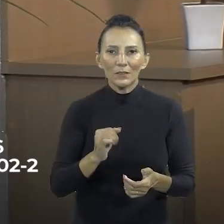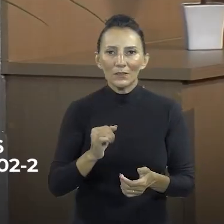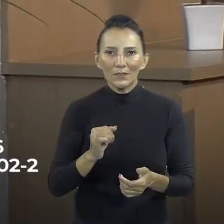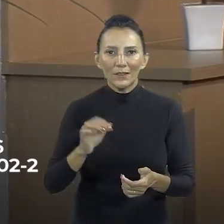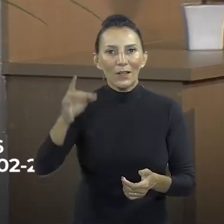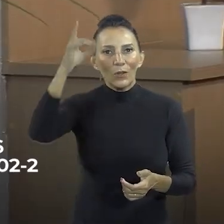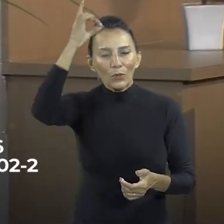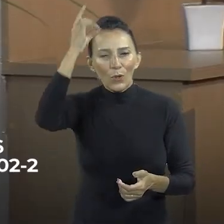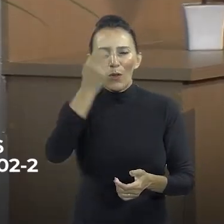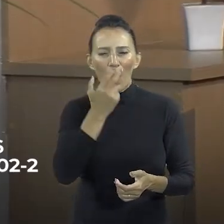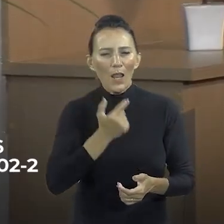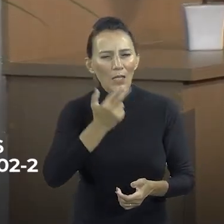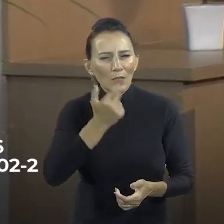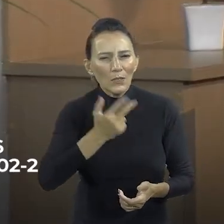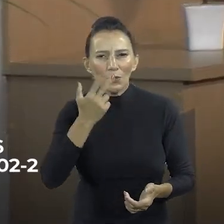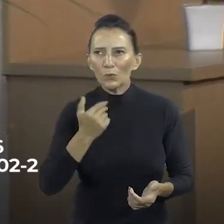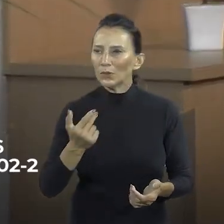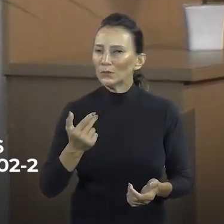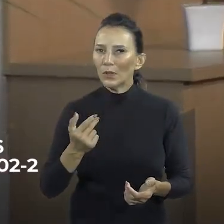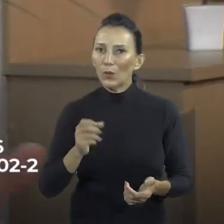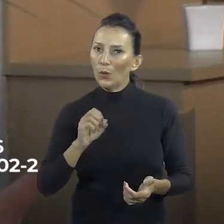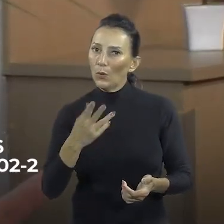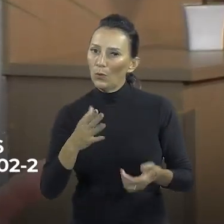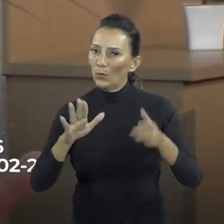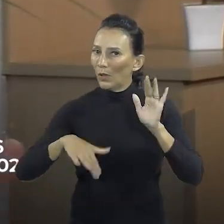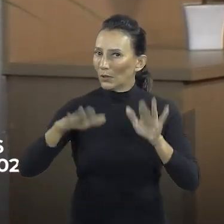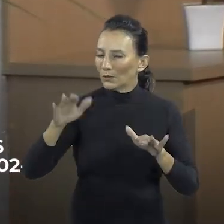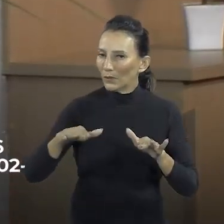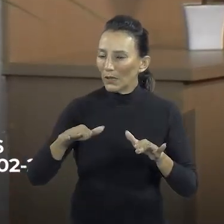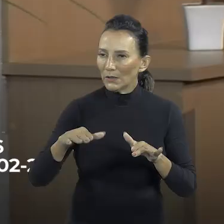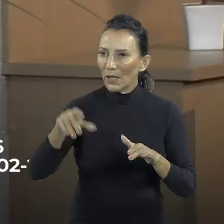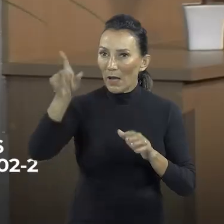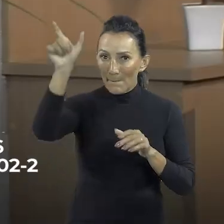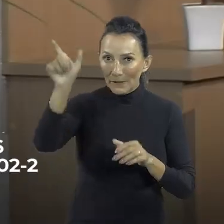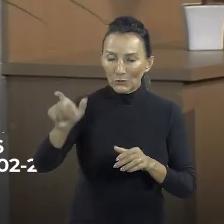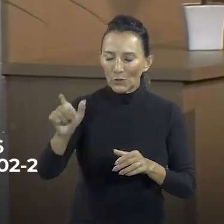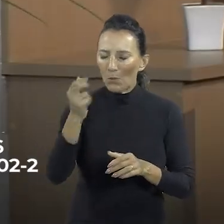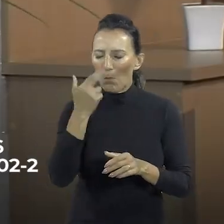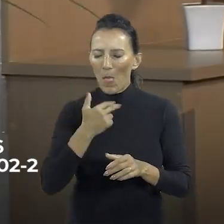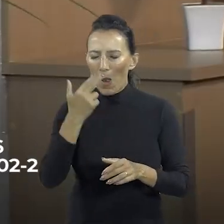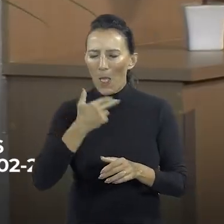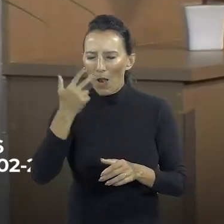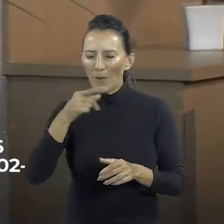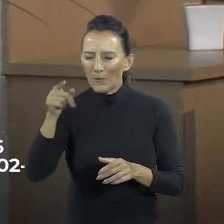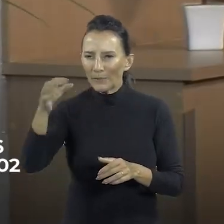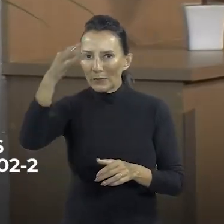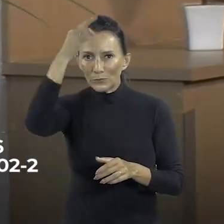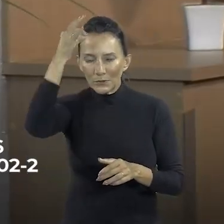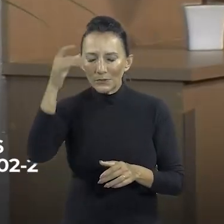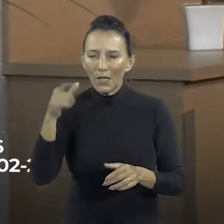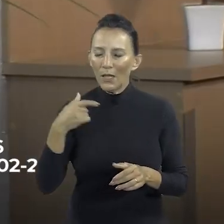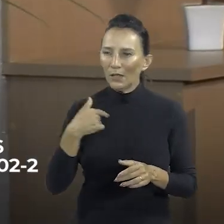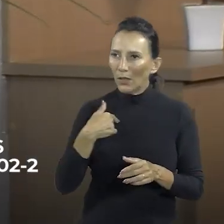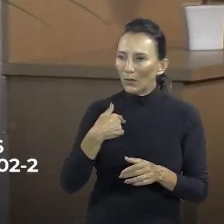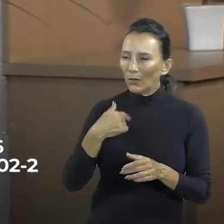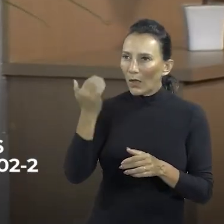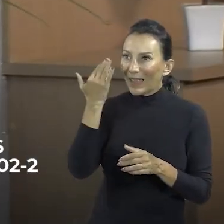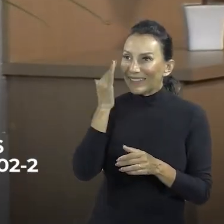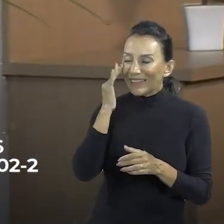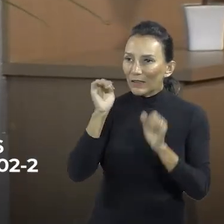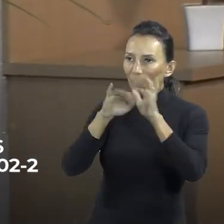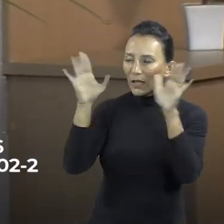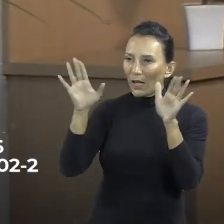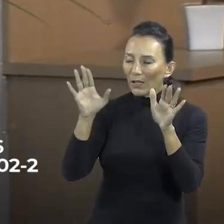eu posso ser batizado com interpretação de línguas e eu interpretar a língua que alguém está